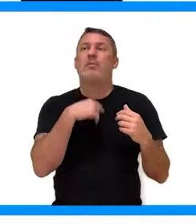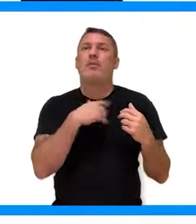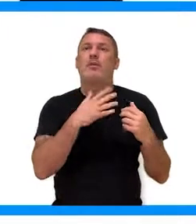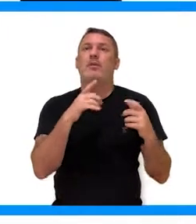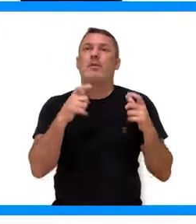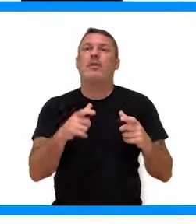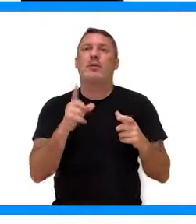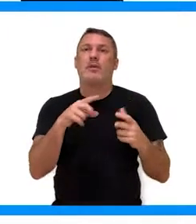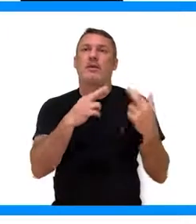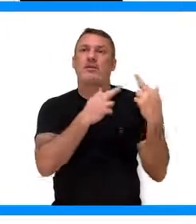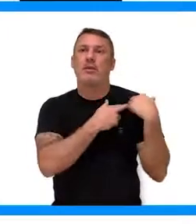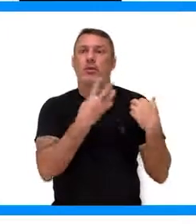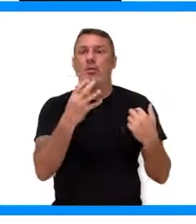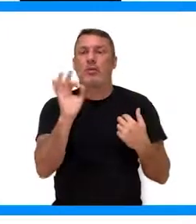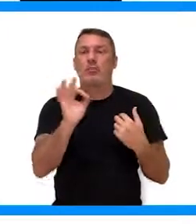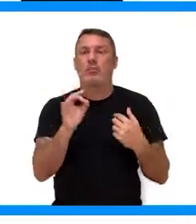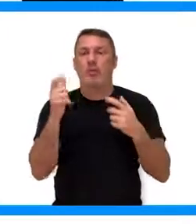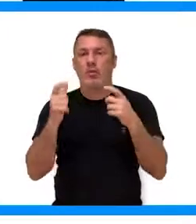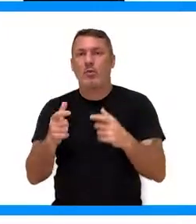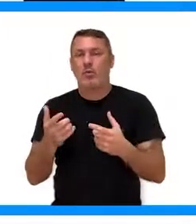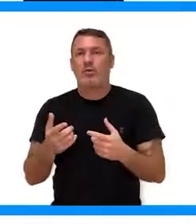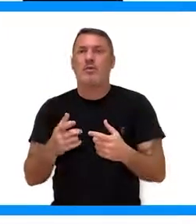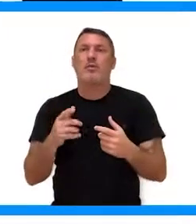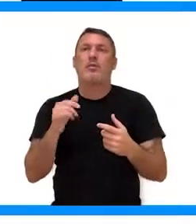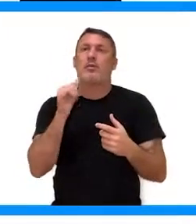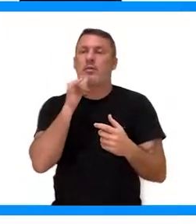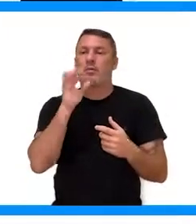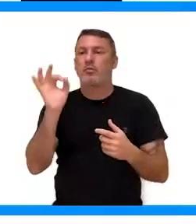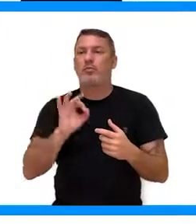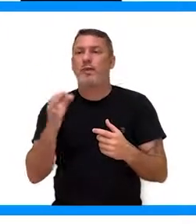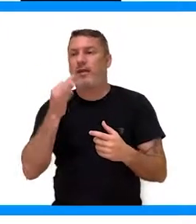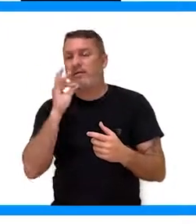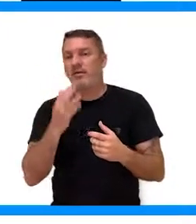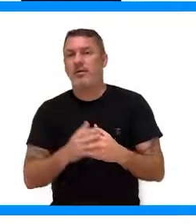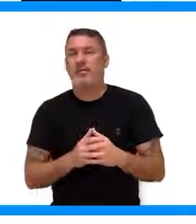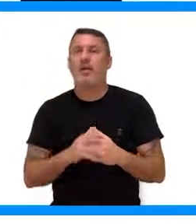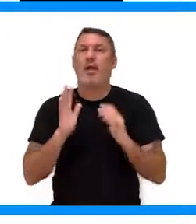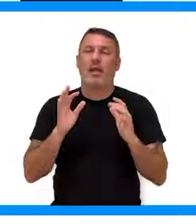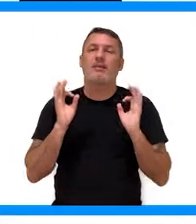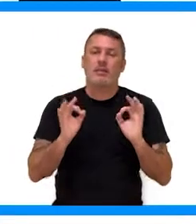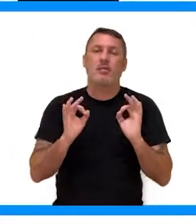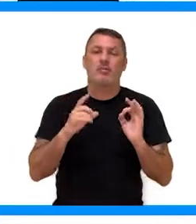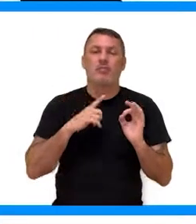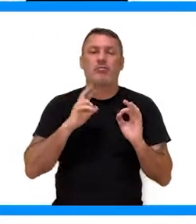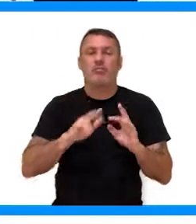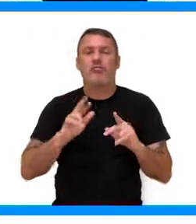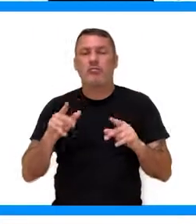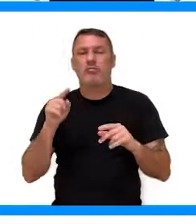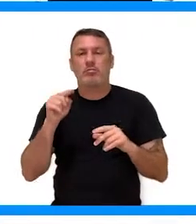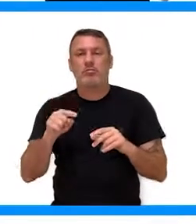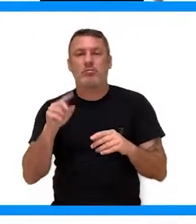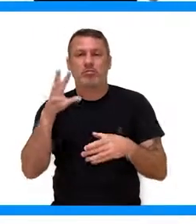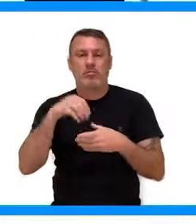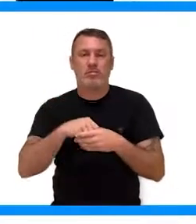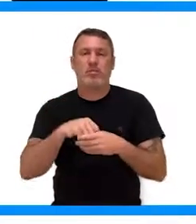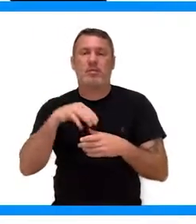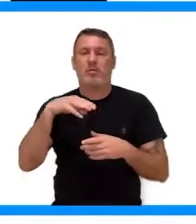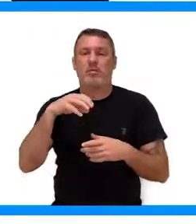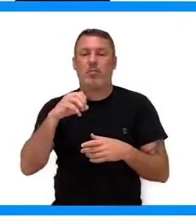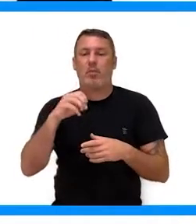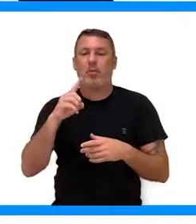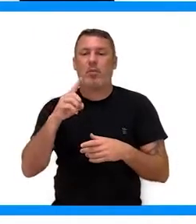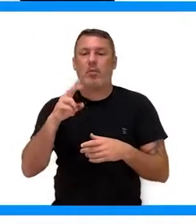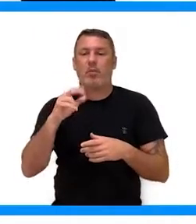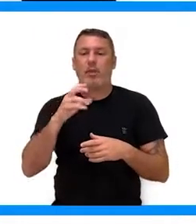40% do atendimento à demanda local de café, por exemplo. Com certeza,